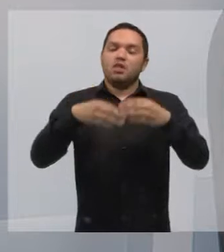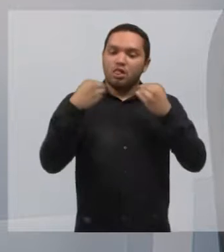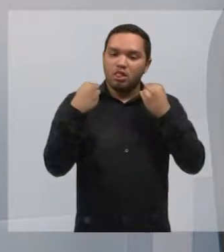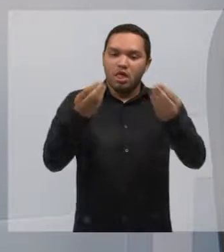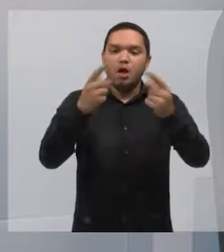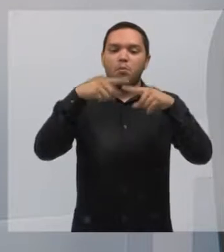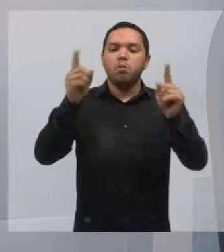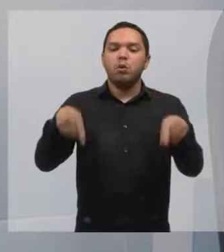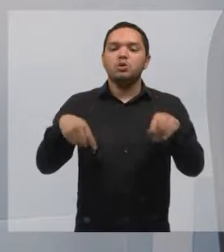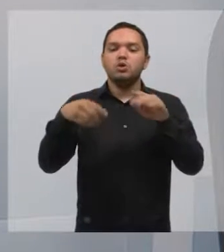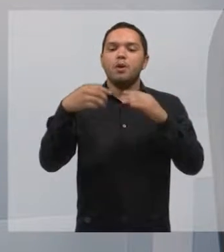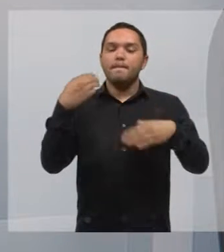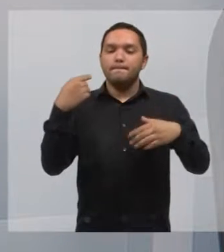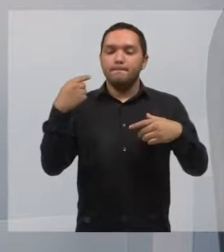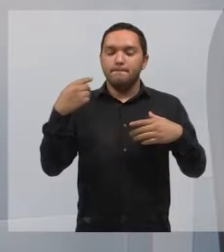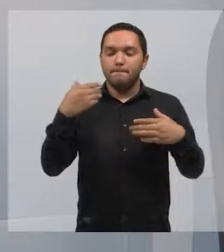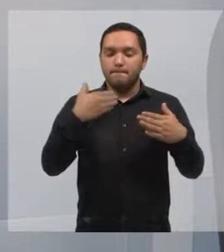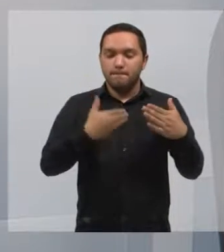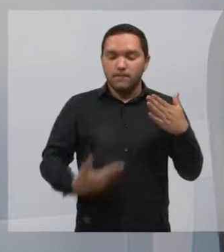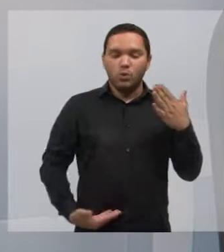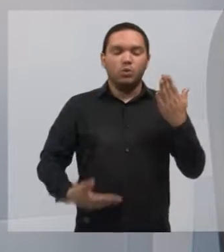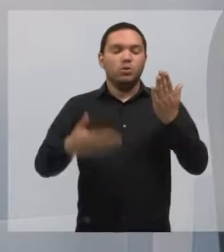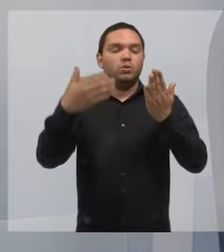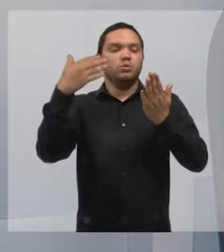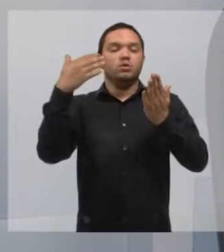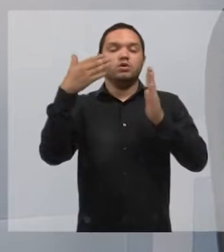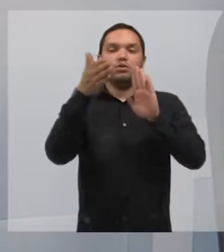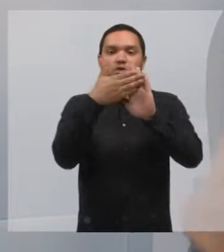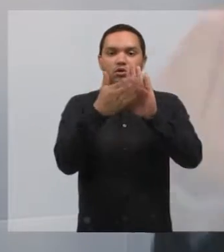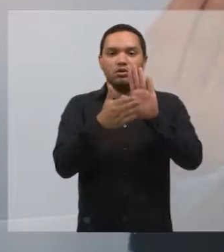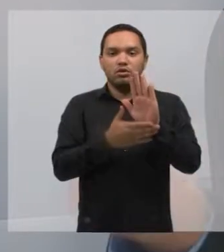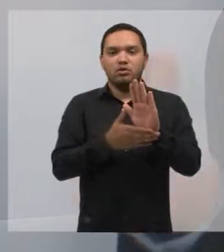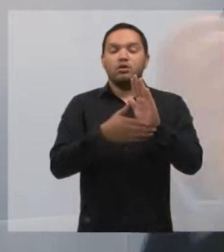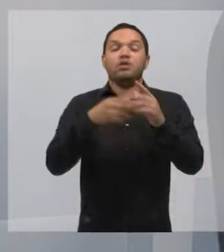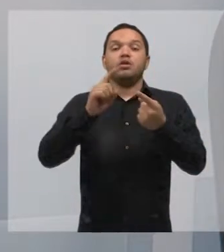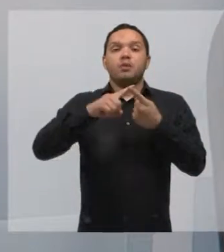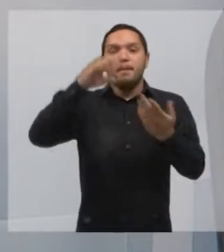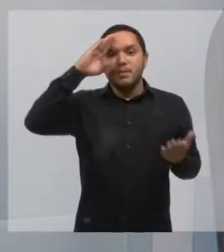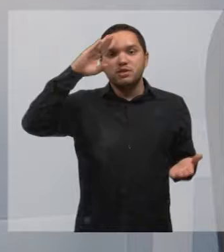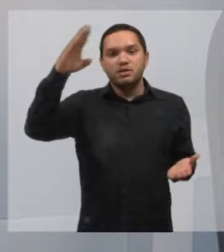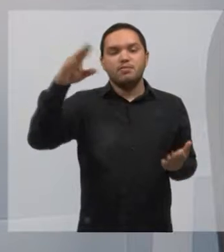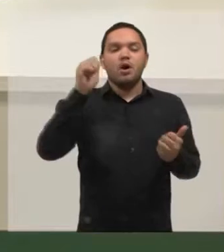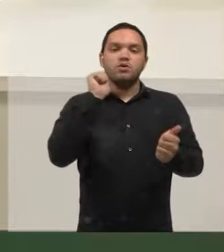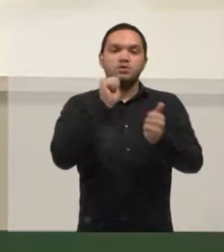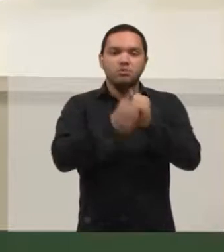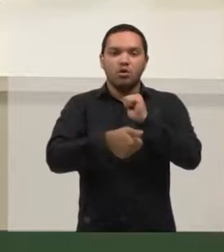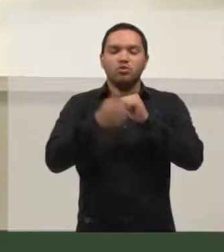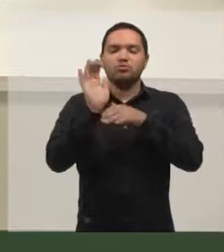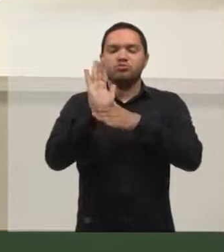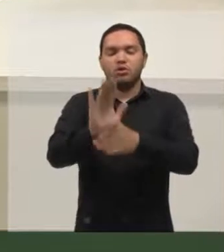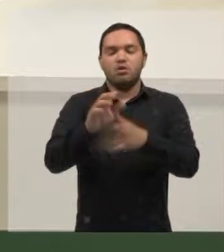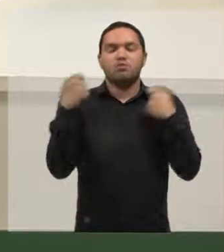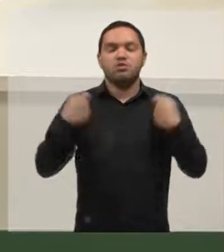e principalmente numa área social e de esporte, que é Areninha. Pois é, quem tá